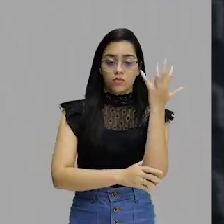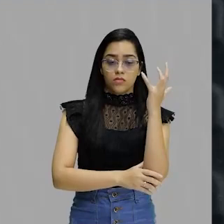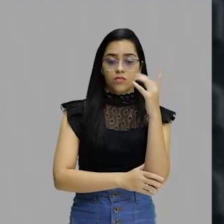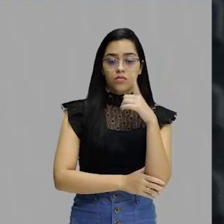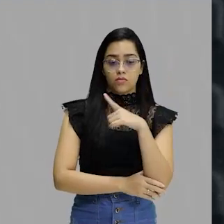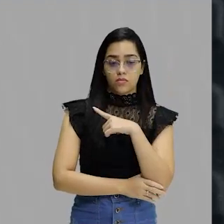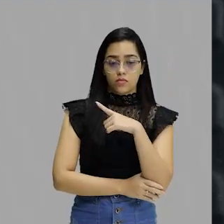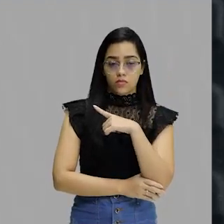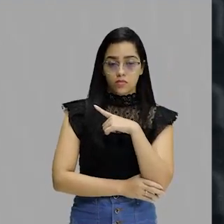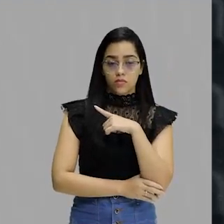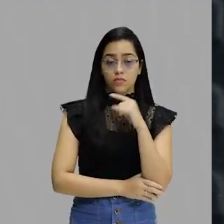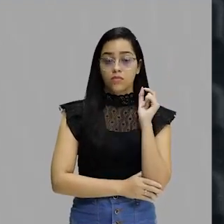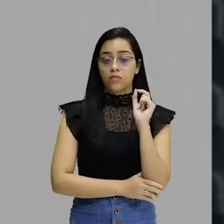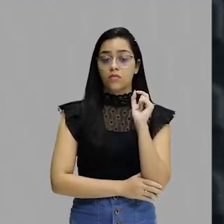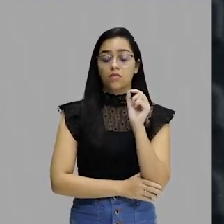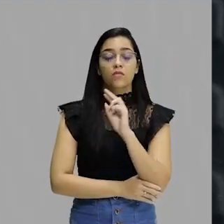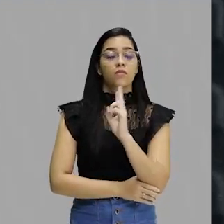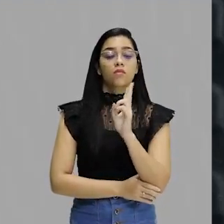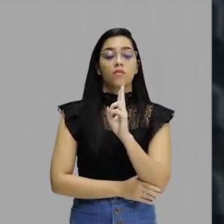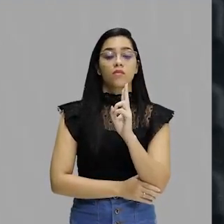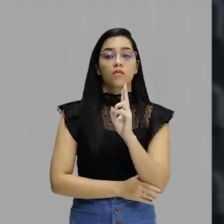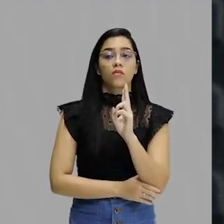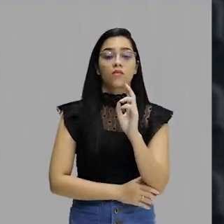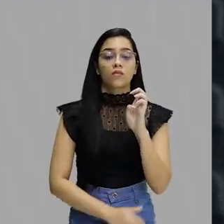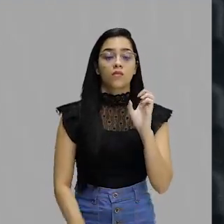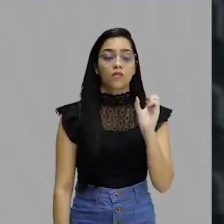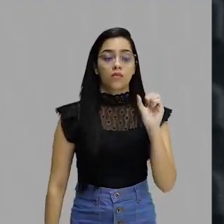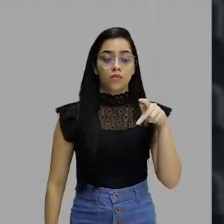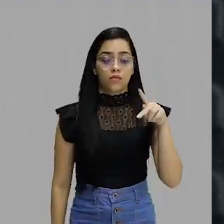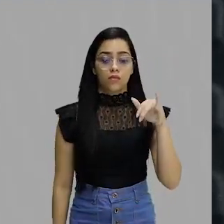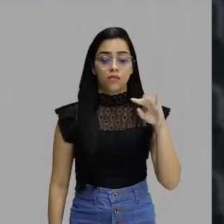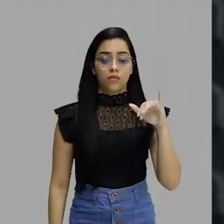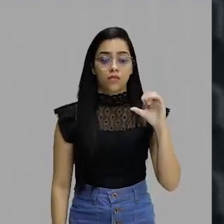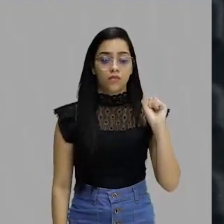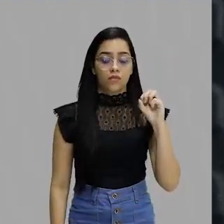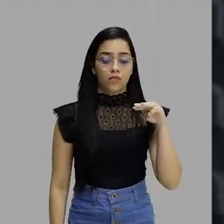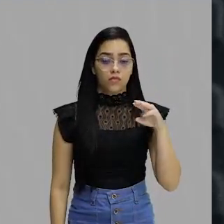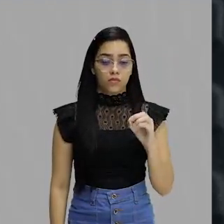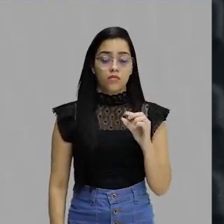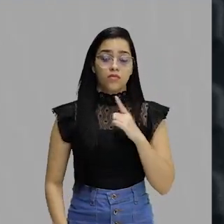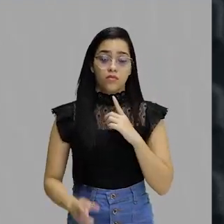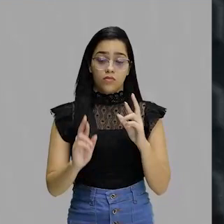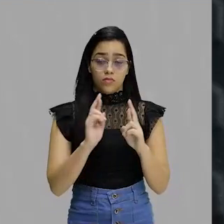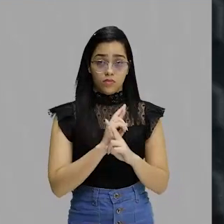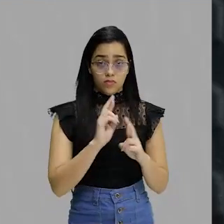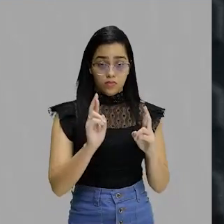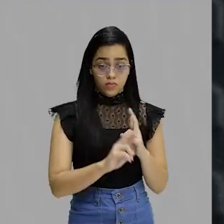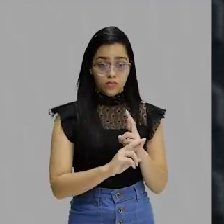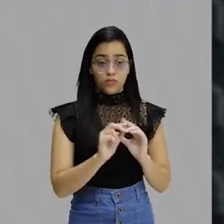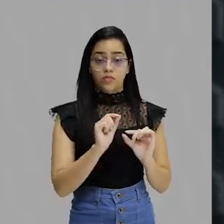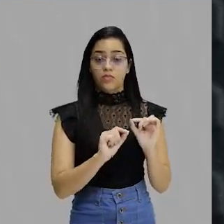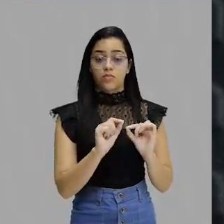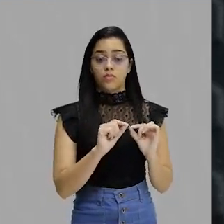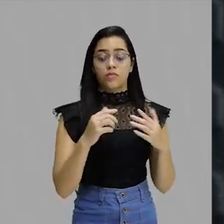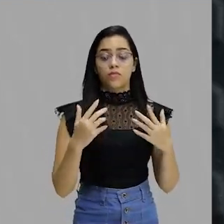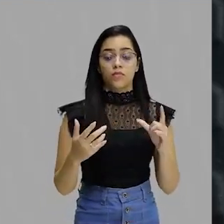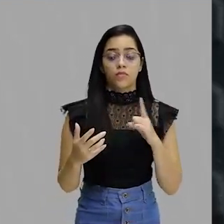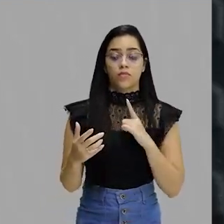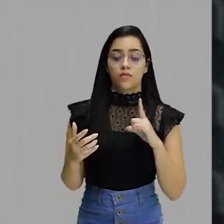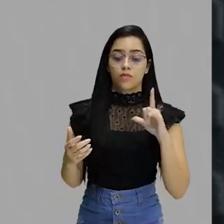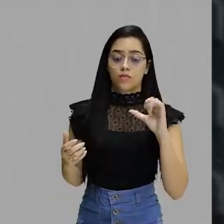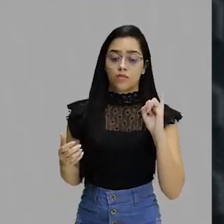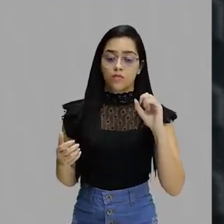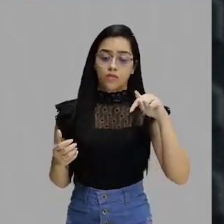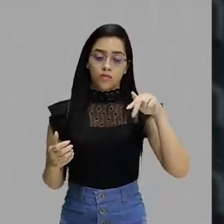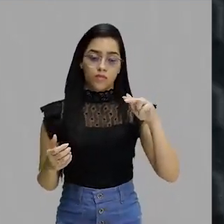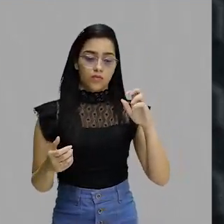esse tipo de inquilinismo é chamado de epifitismo. Então, a relação que existe entre o líquen